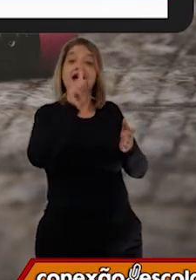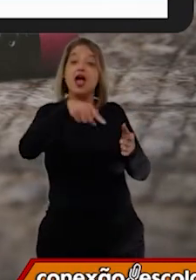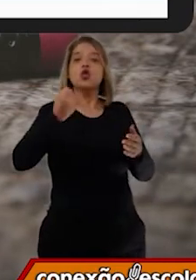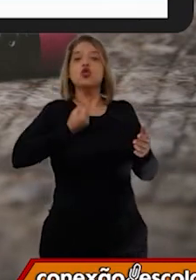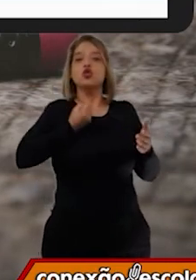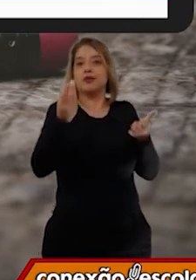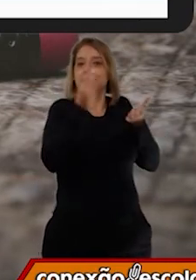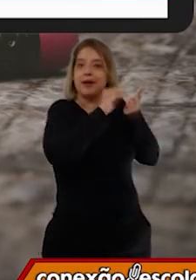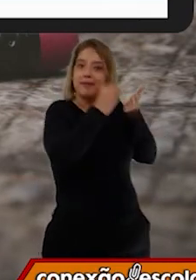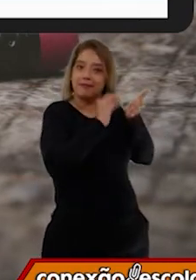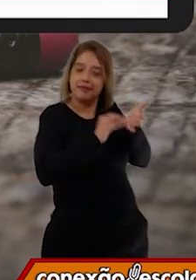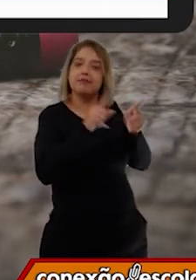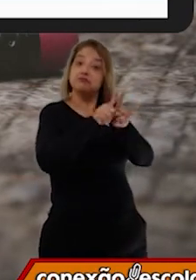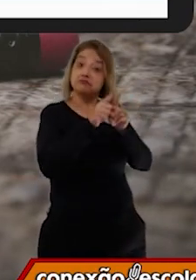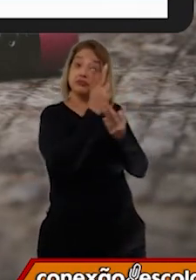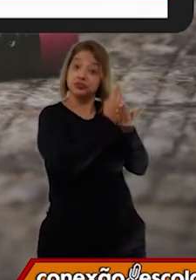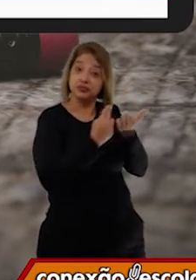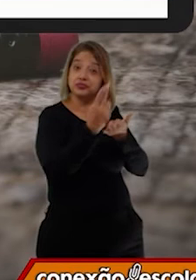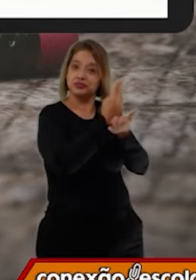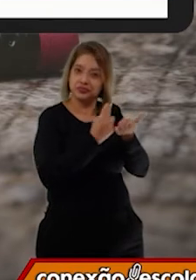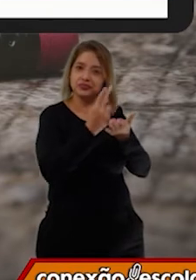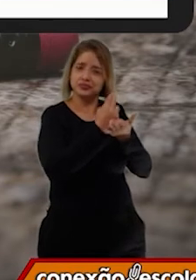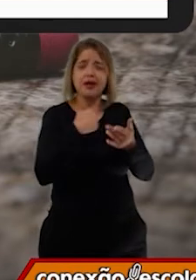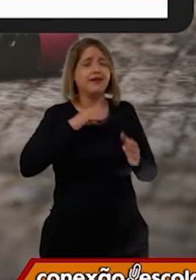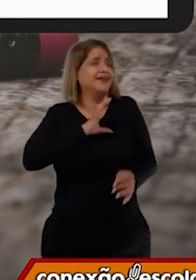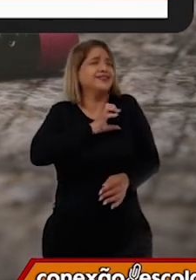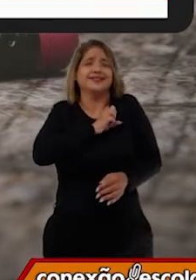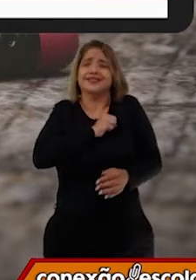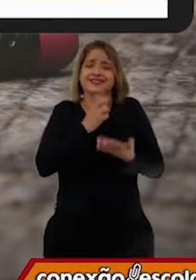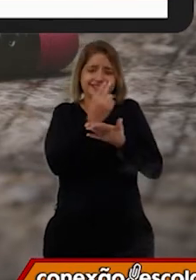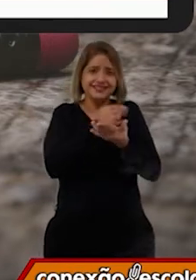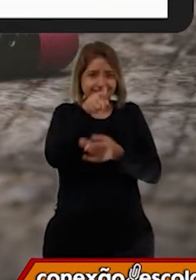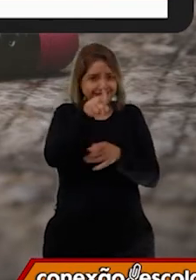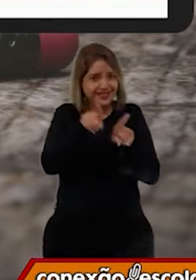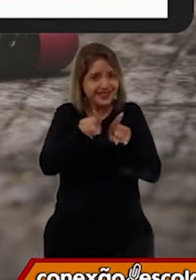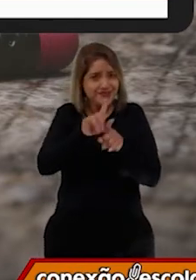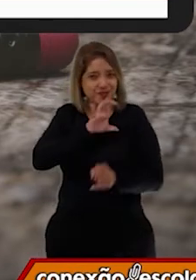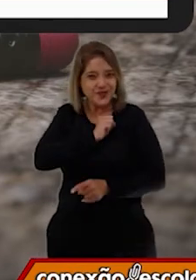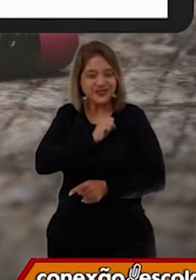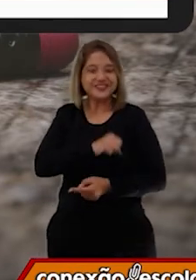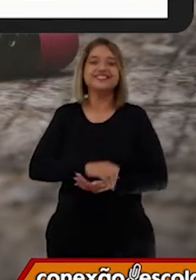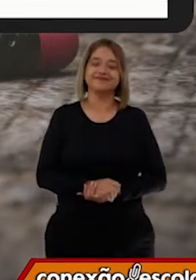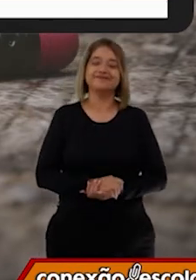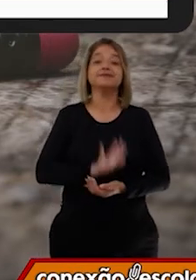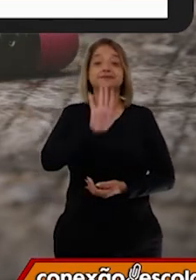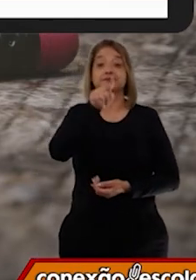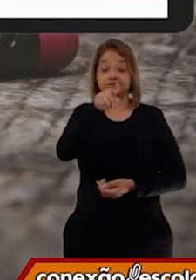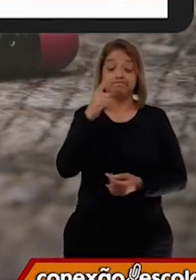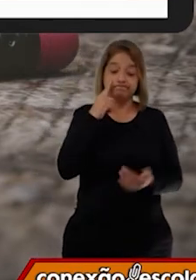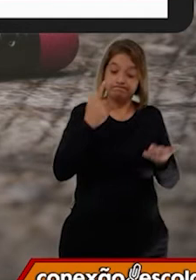aí. E desenhos também. Adoro desenhar. Você gosta? Você vai pegar o seu